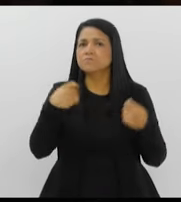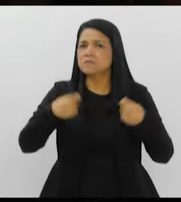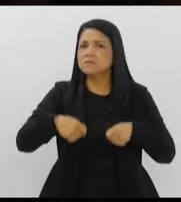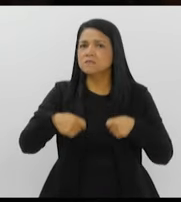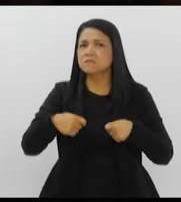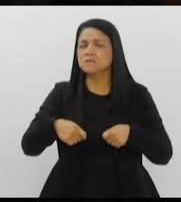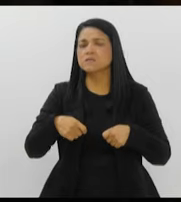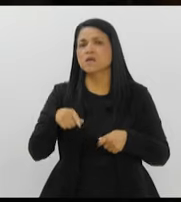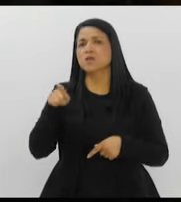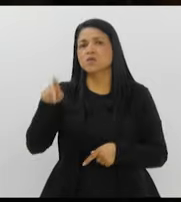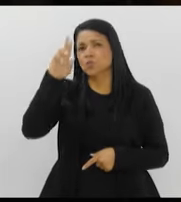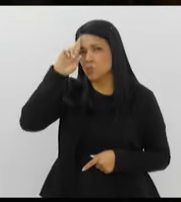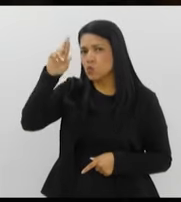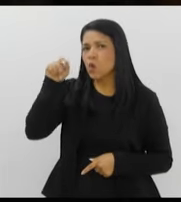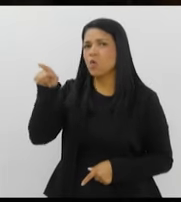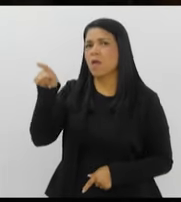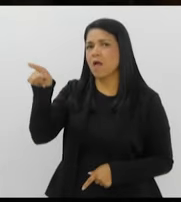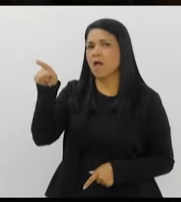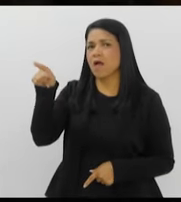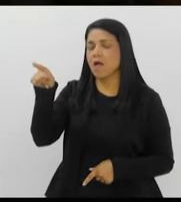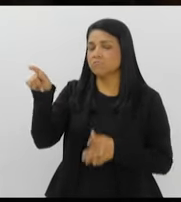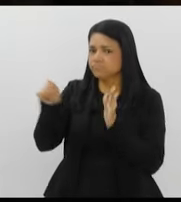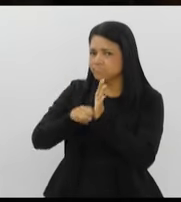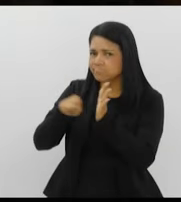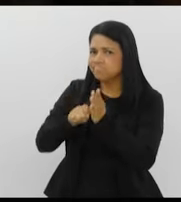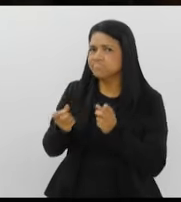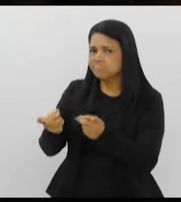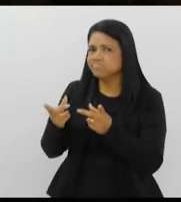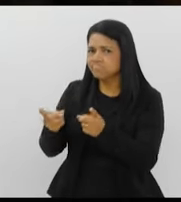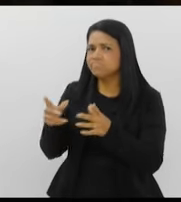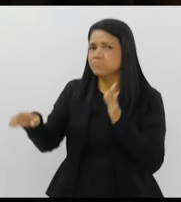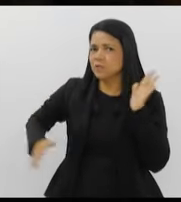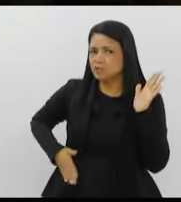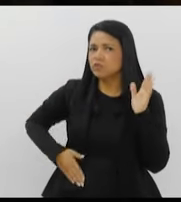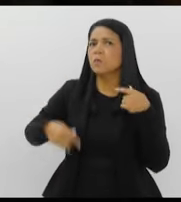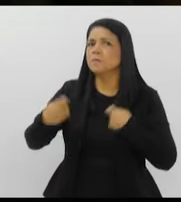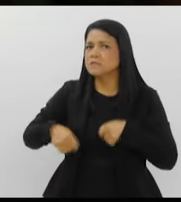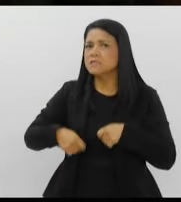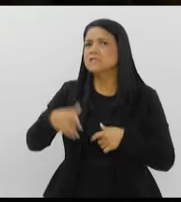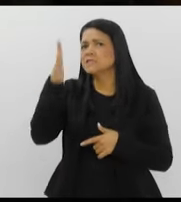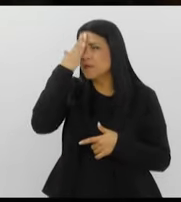da firma tem que saber, é para valer, tem que devolver à